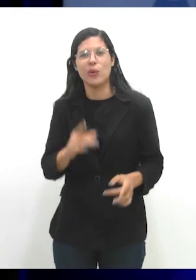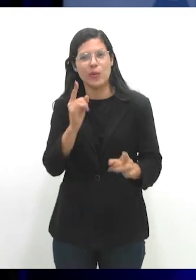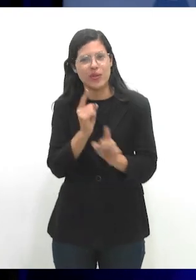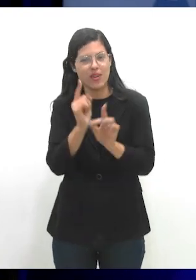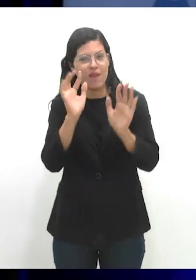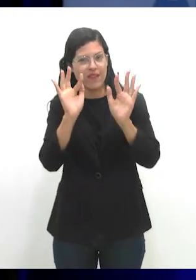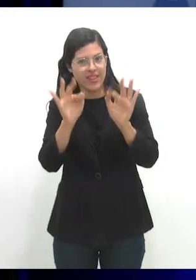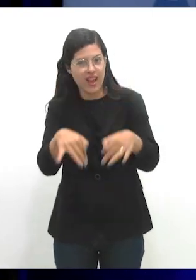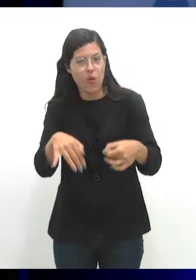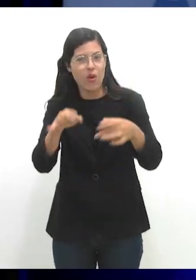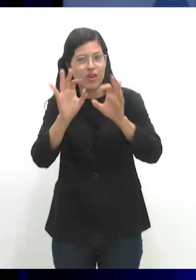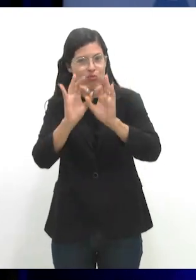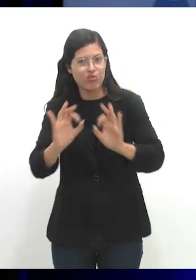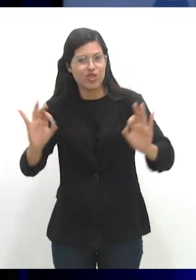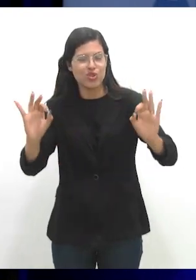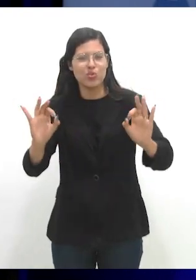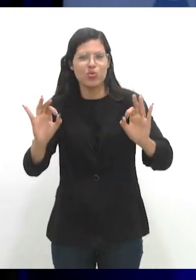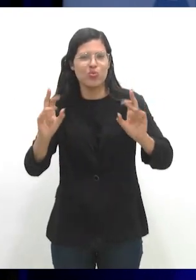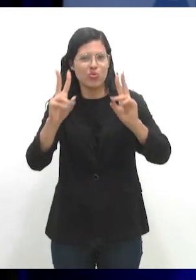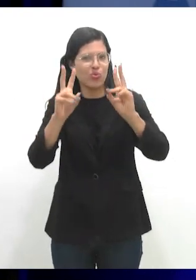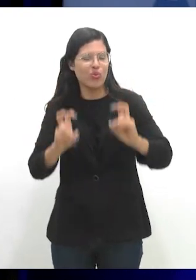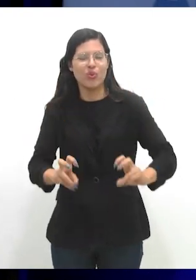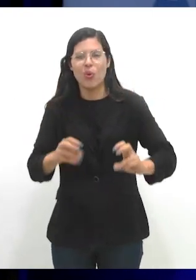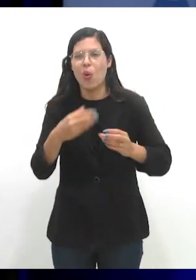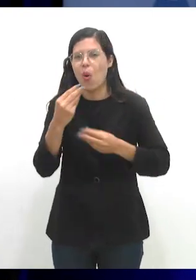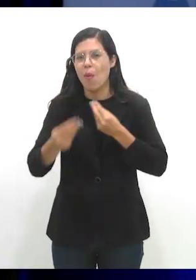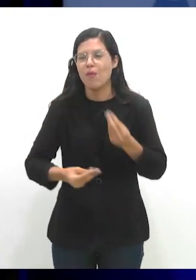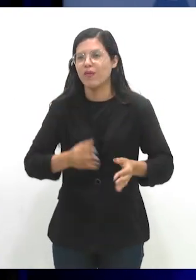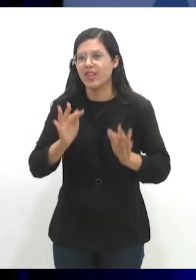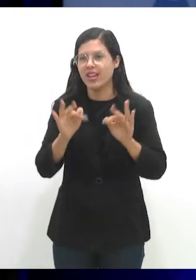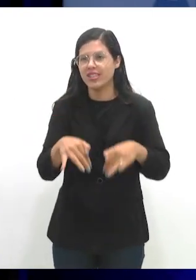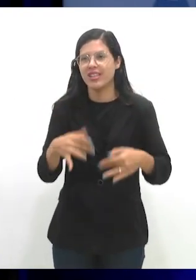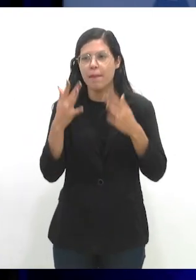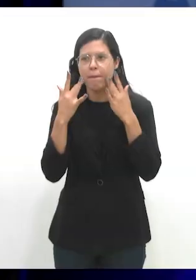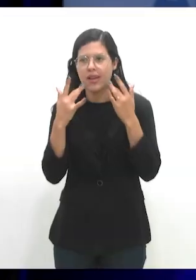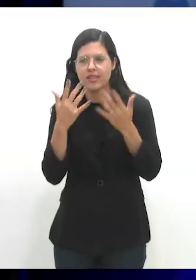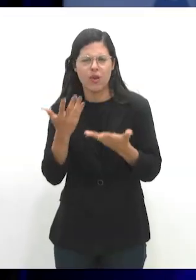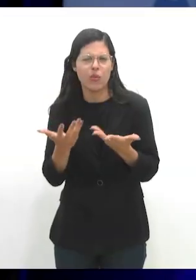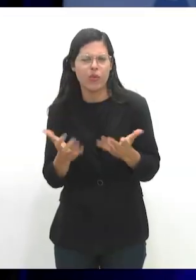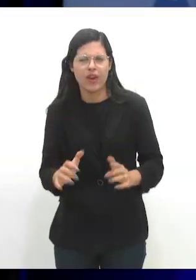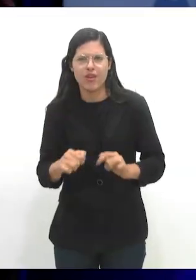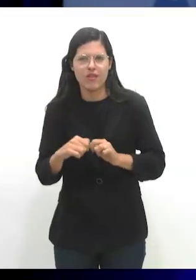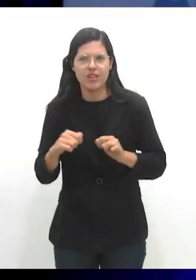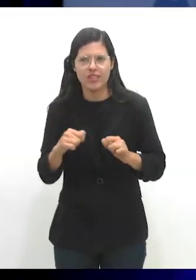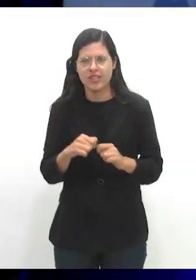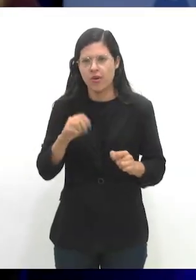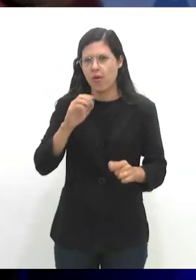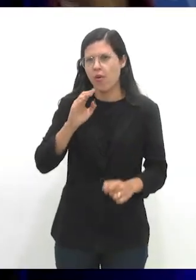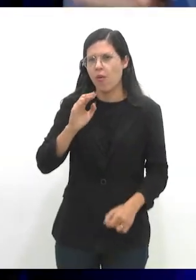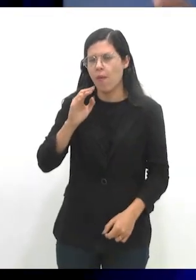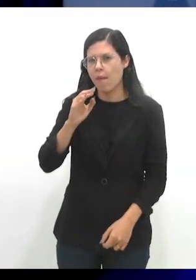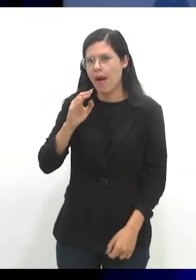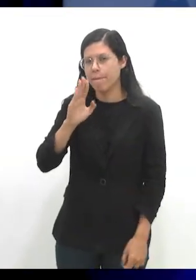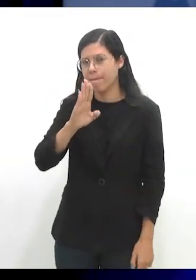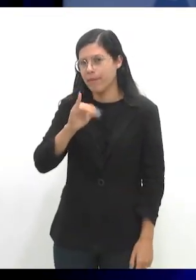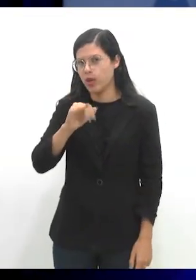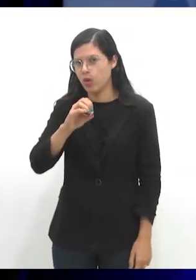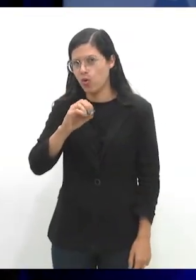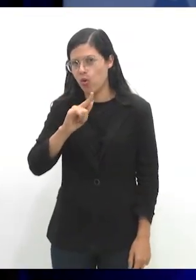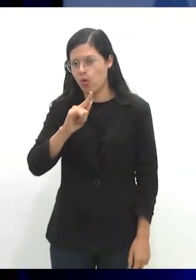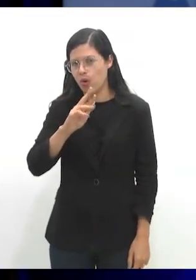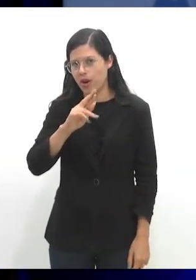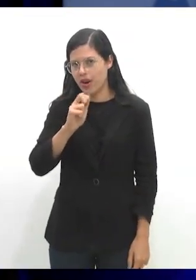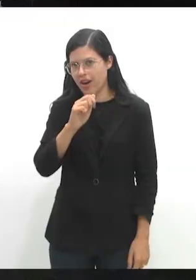título. Eu pensei assim, como é que eu vou terminar essa peça? Eu não quero fazer uma biografia linear,